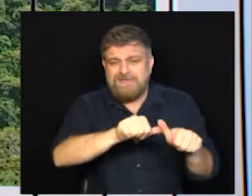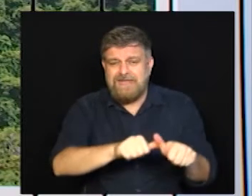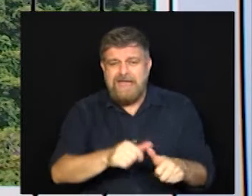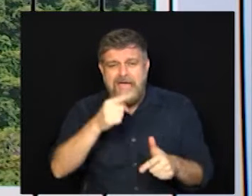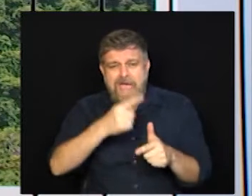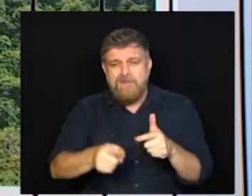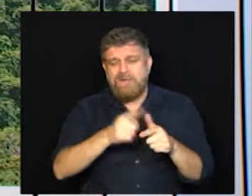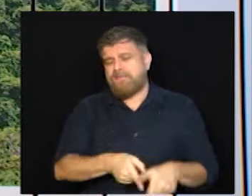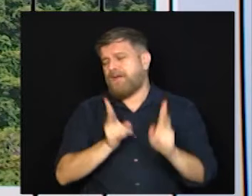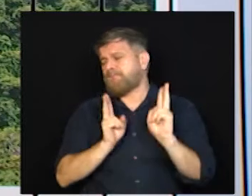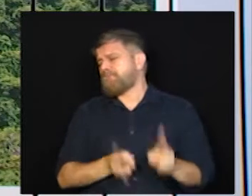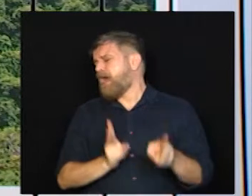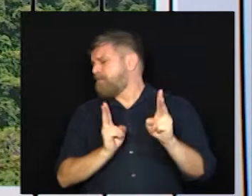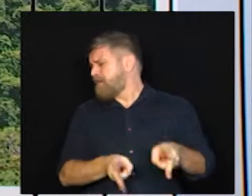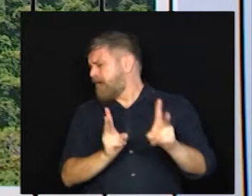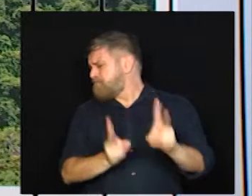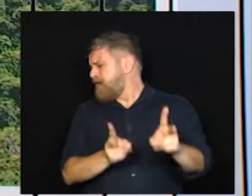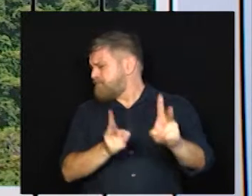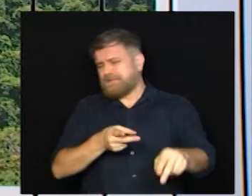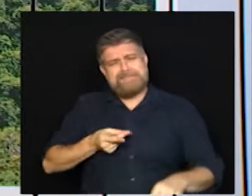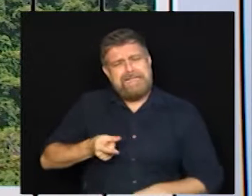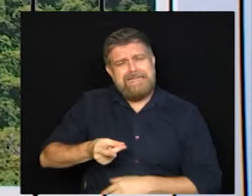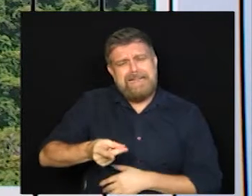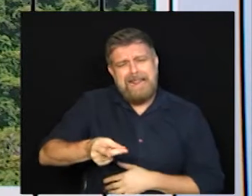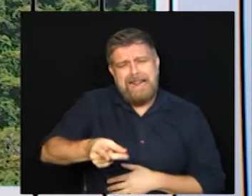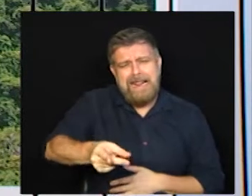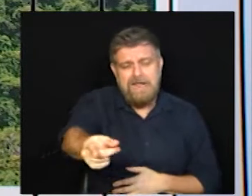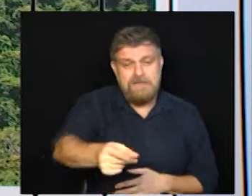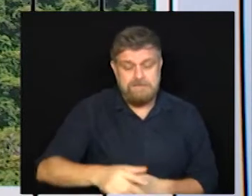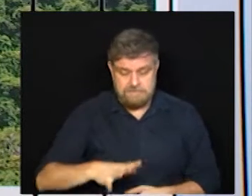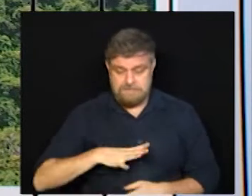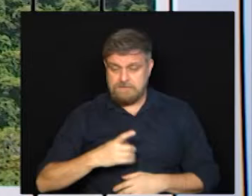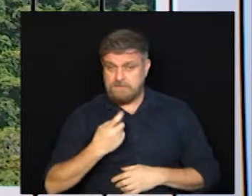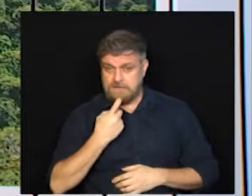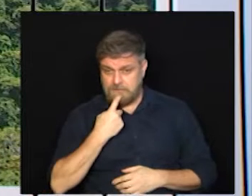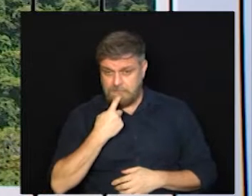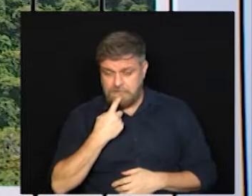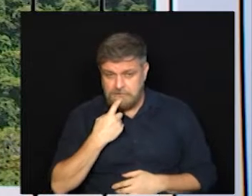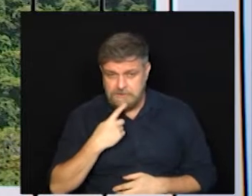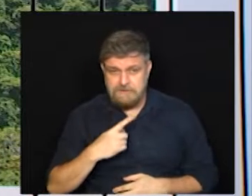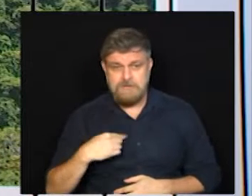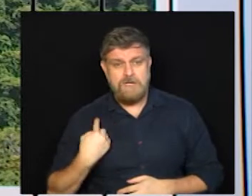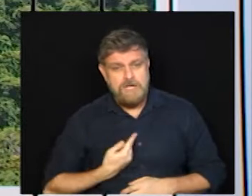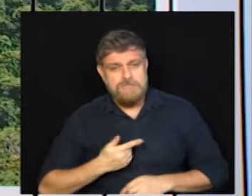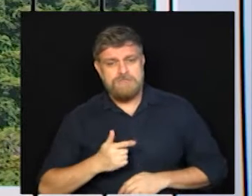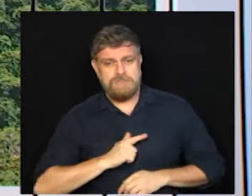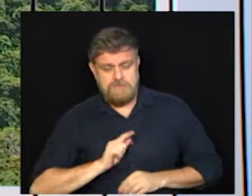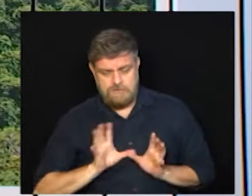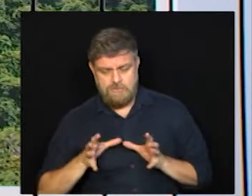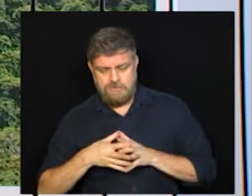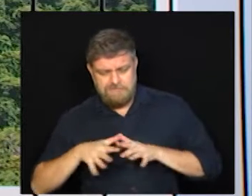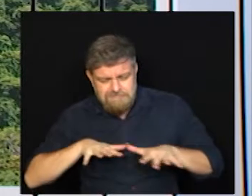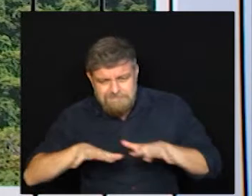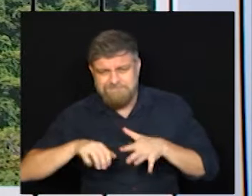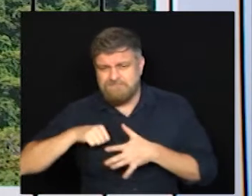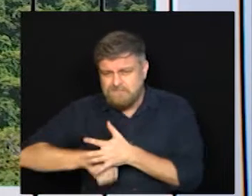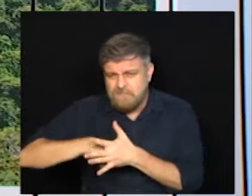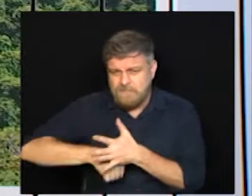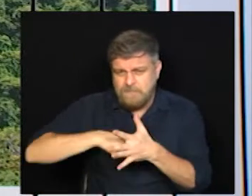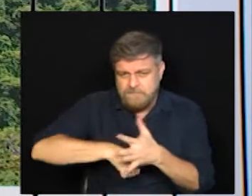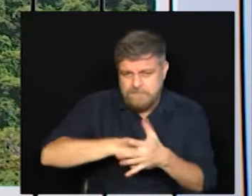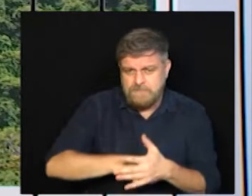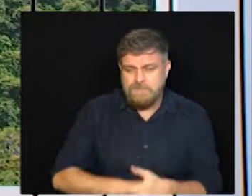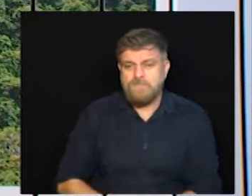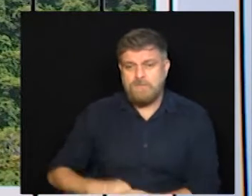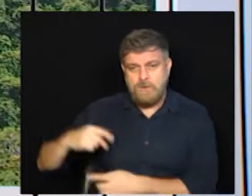tem. Então, aqui na cidade de Campinas, a gente tem vários movimentos, né, que no passado, o